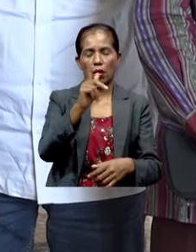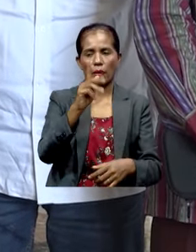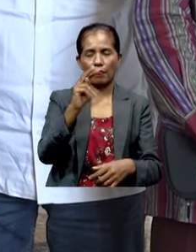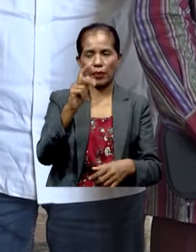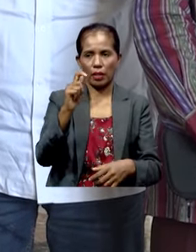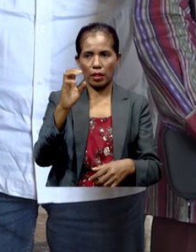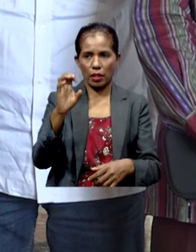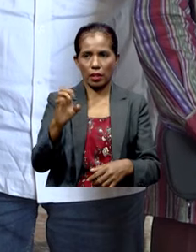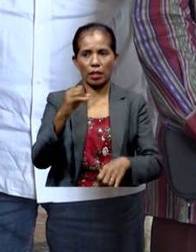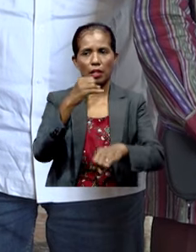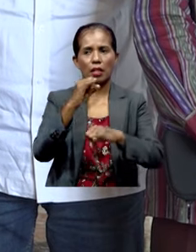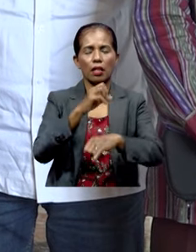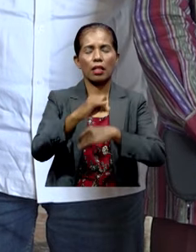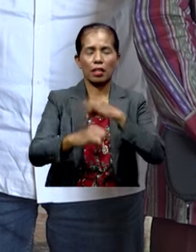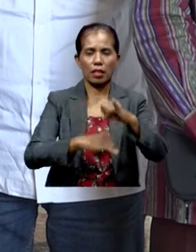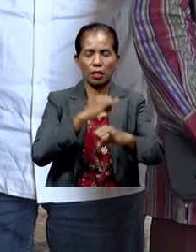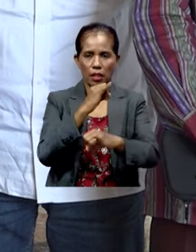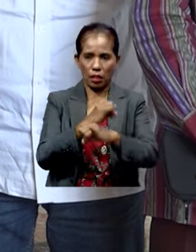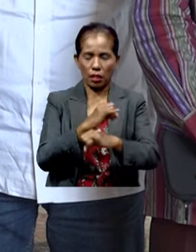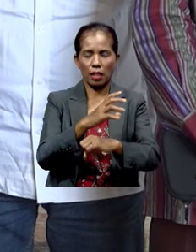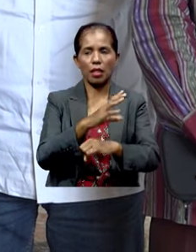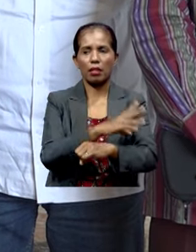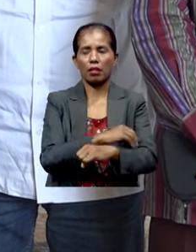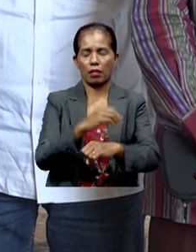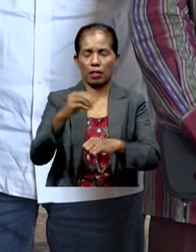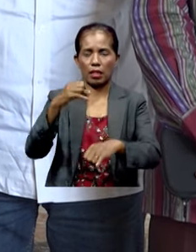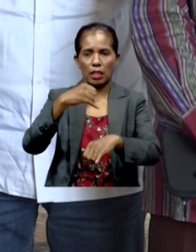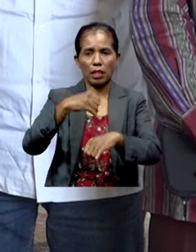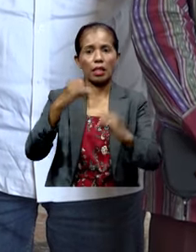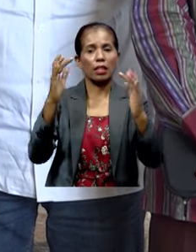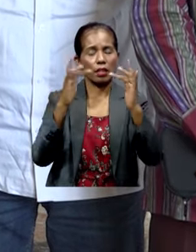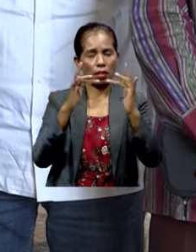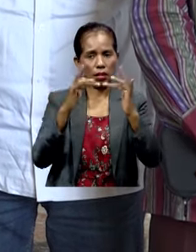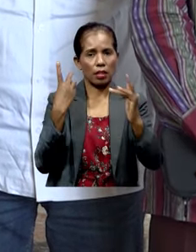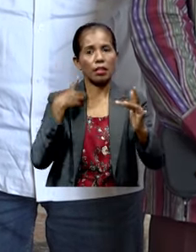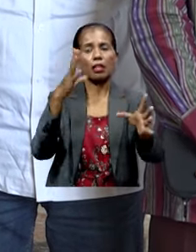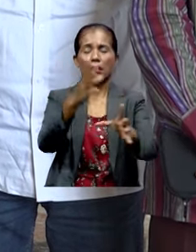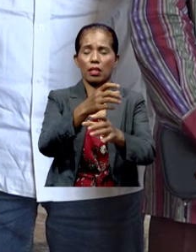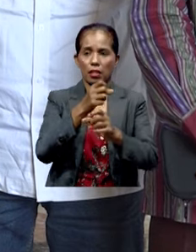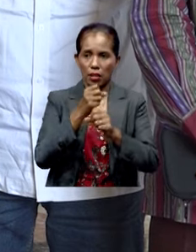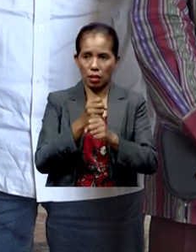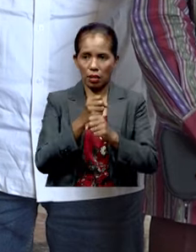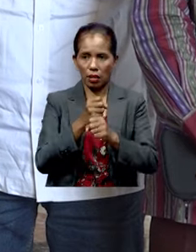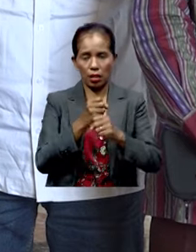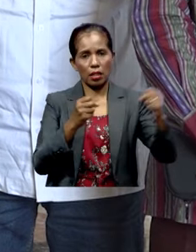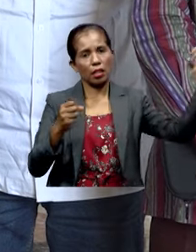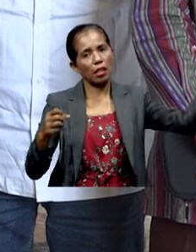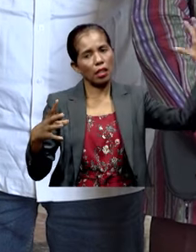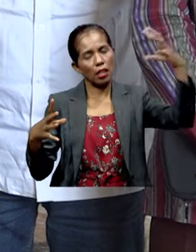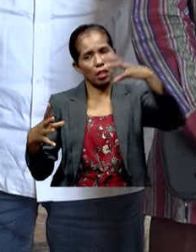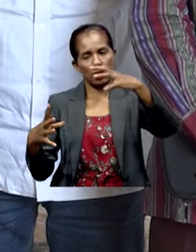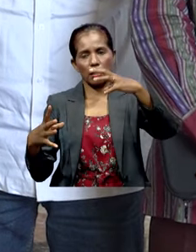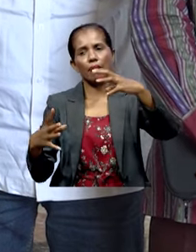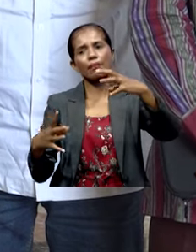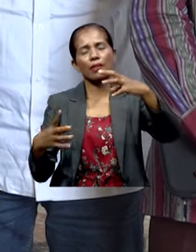Batugade International Gateway. E ainda vai, mas ita simu ligação. E